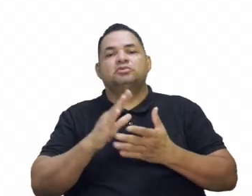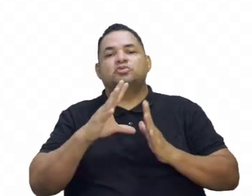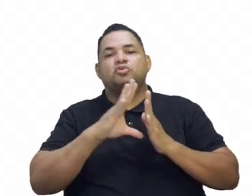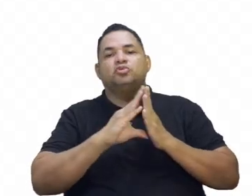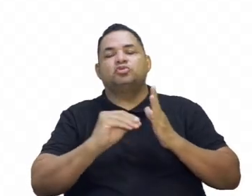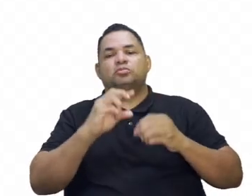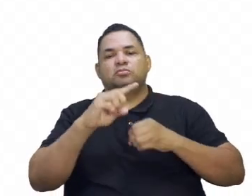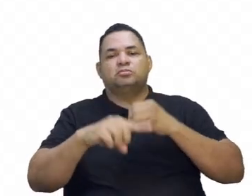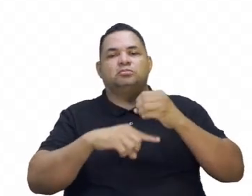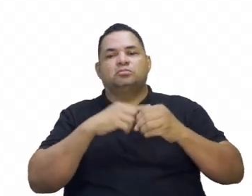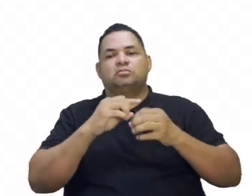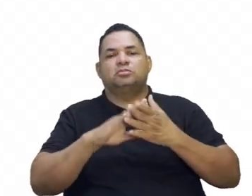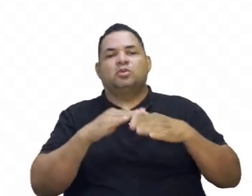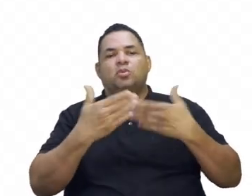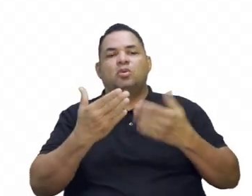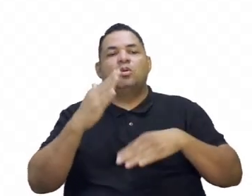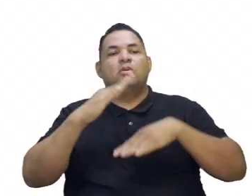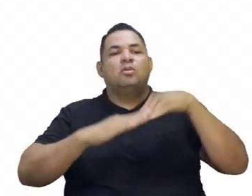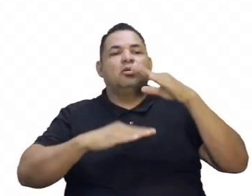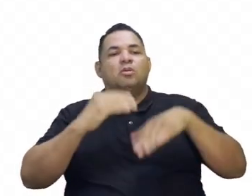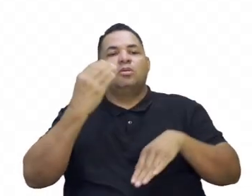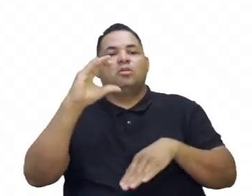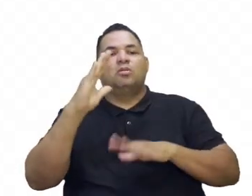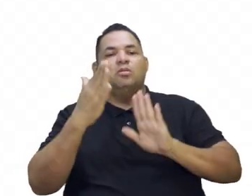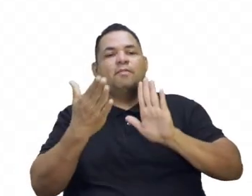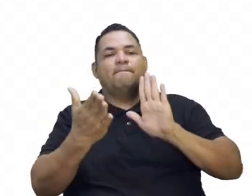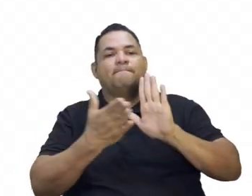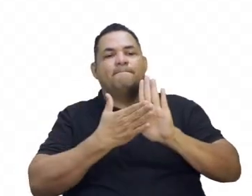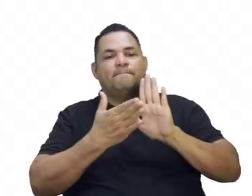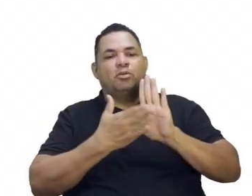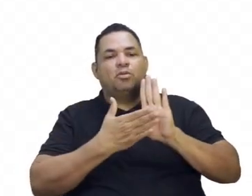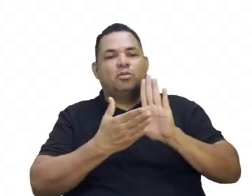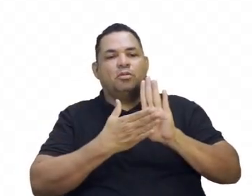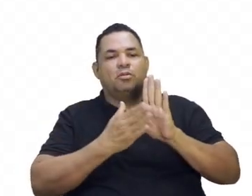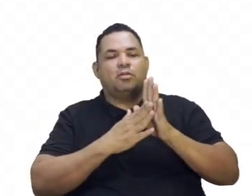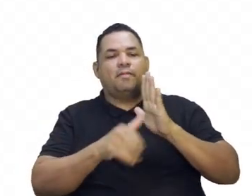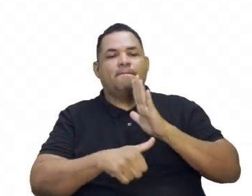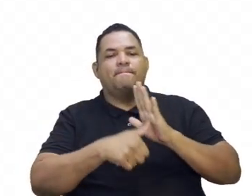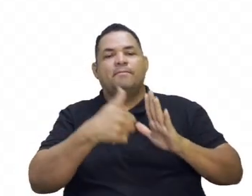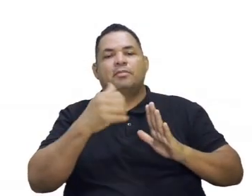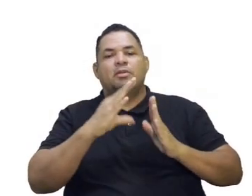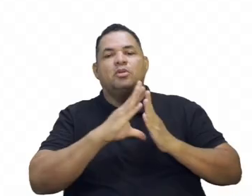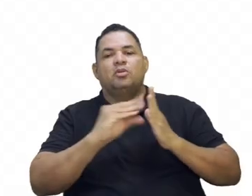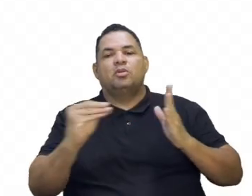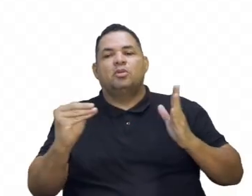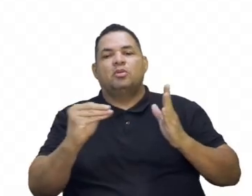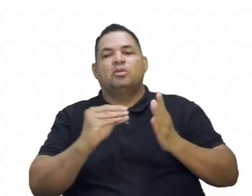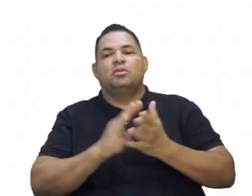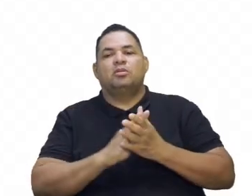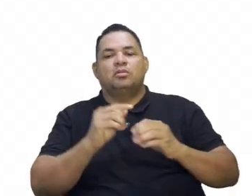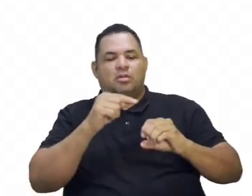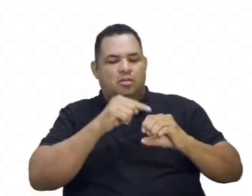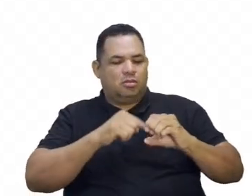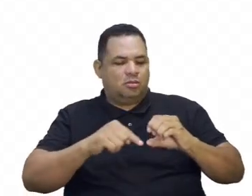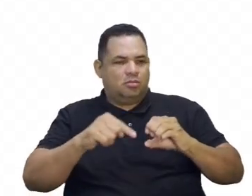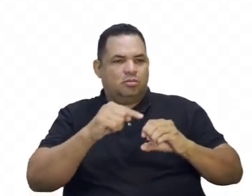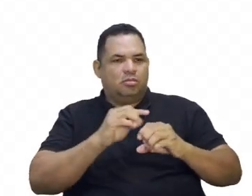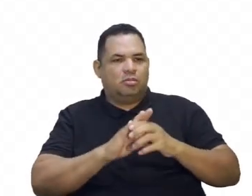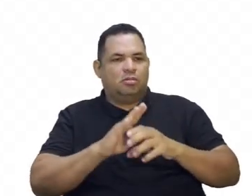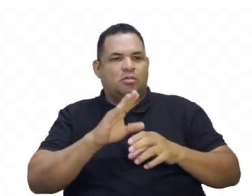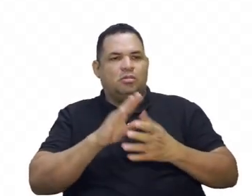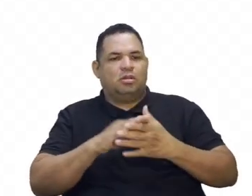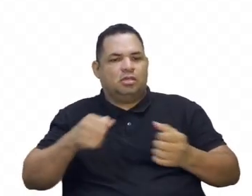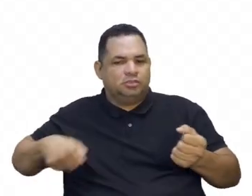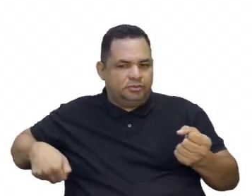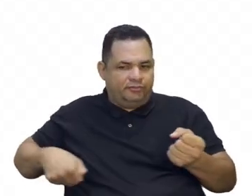atômicos, qual cientista propôs o primeiro modelo que ficou conhecido como bola de bilhar? Nossa, que